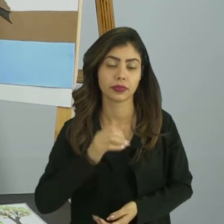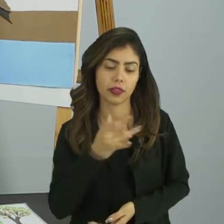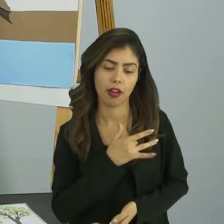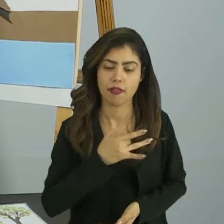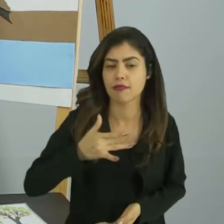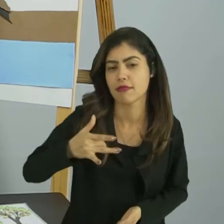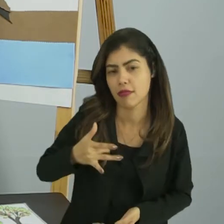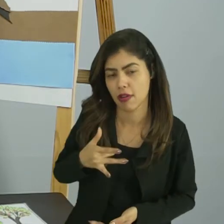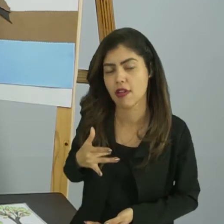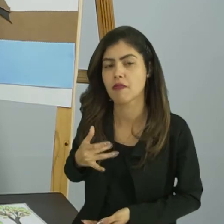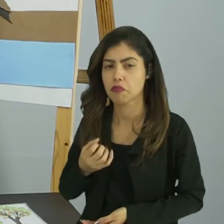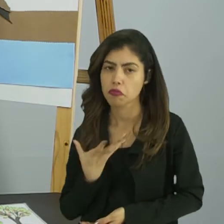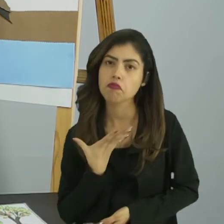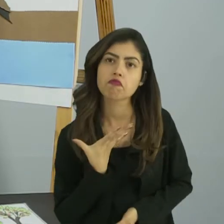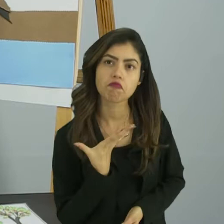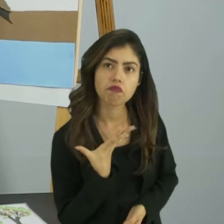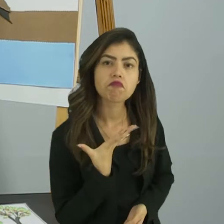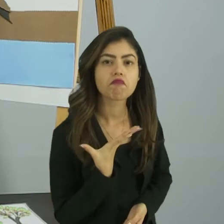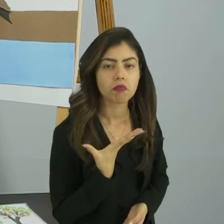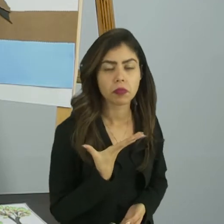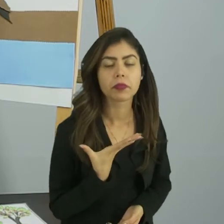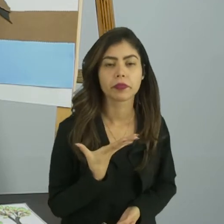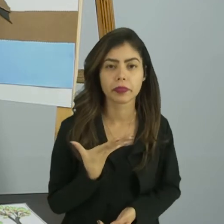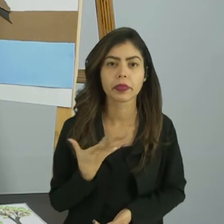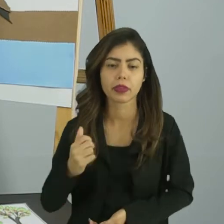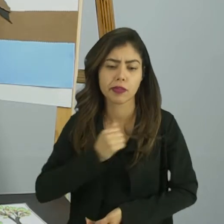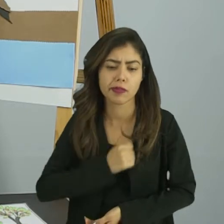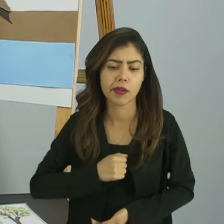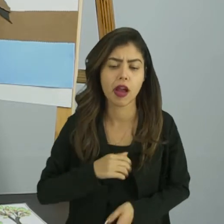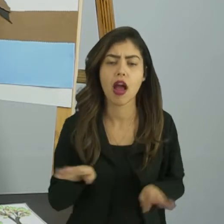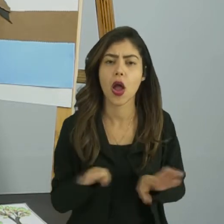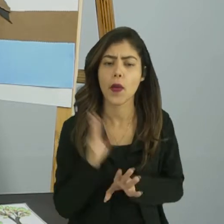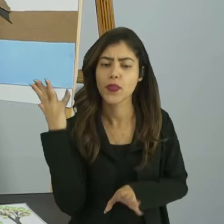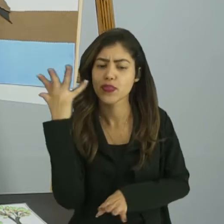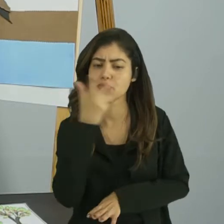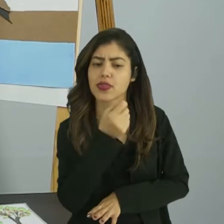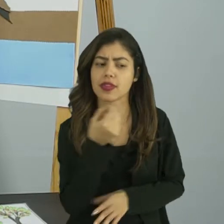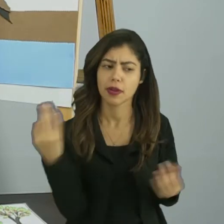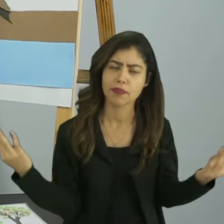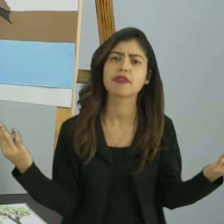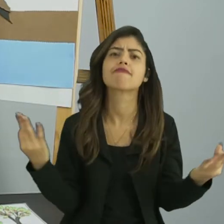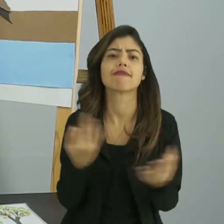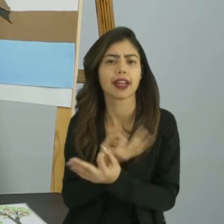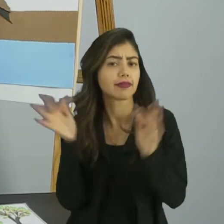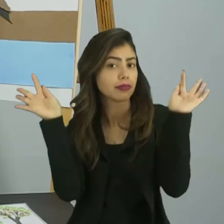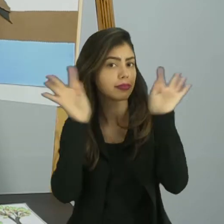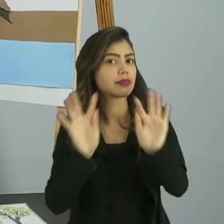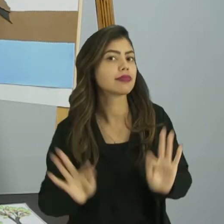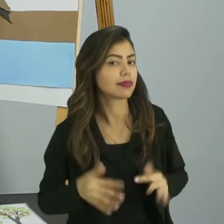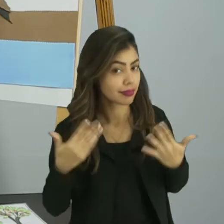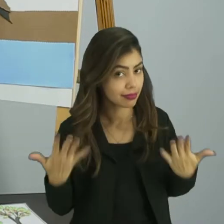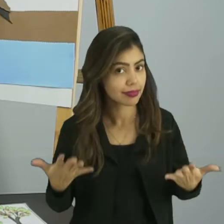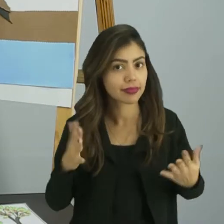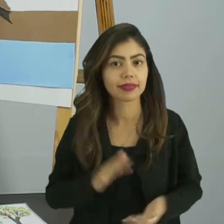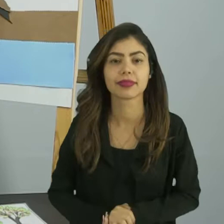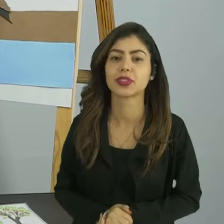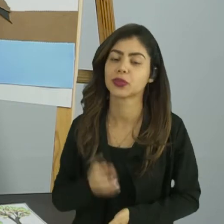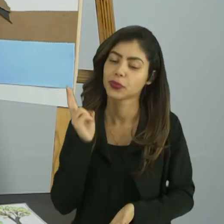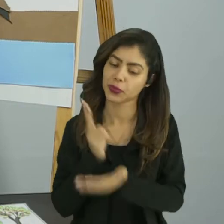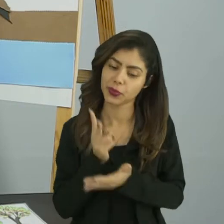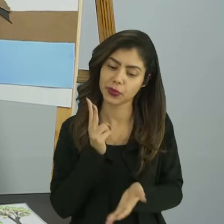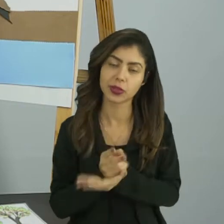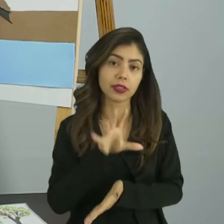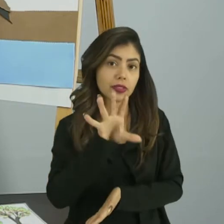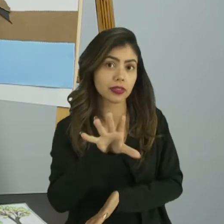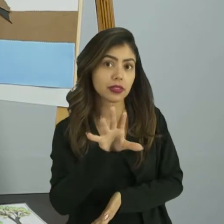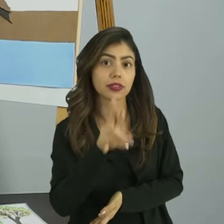saudável. E quando a gente está saudável, a gente está bonito, a gente está bem, a gente está feliz, não é? Do mesmo jeito está a